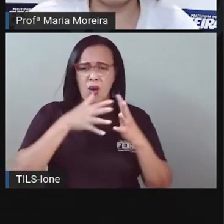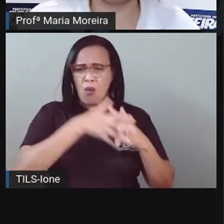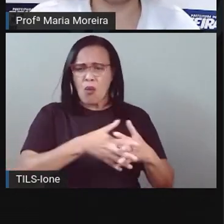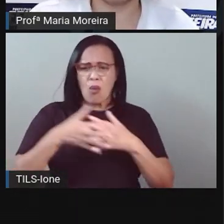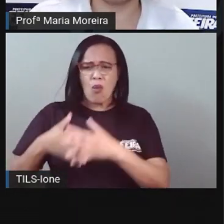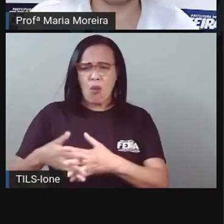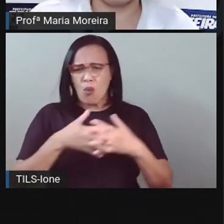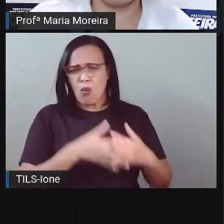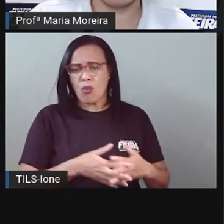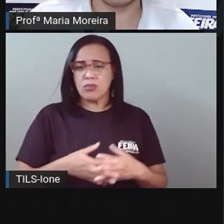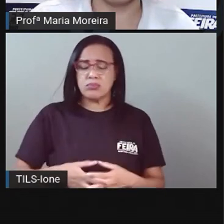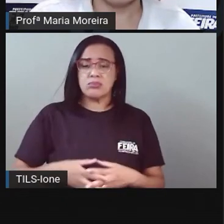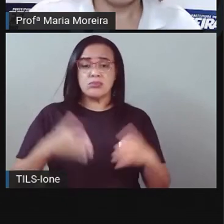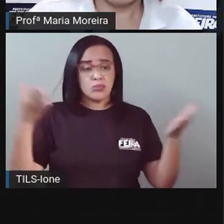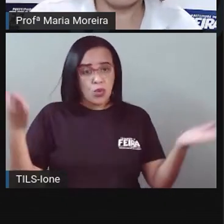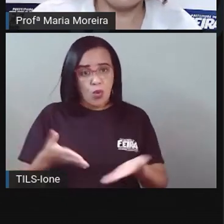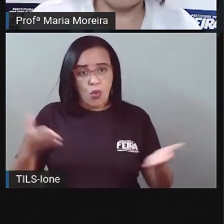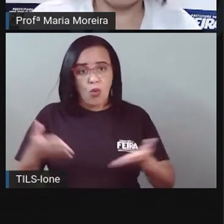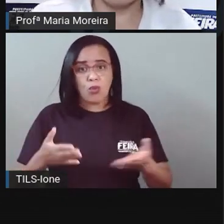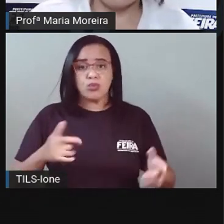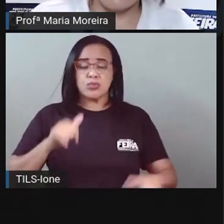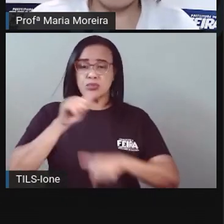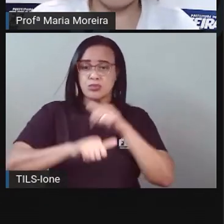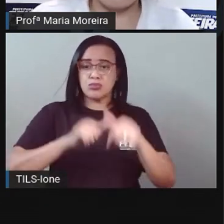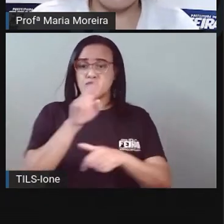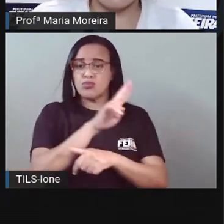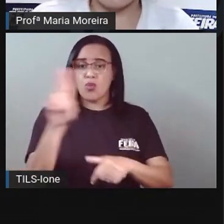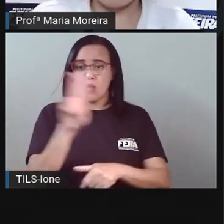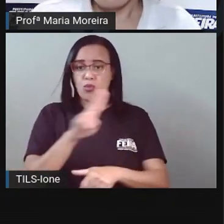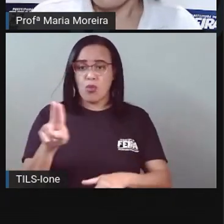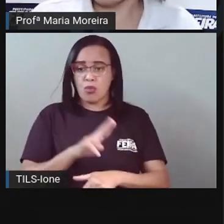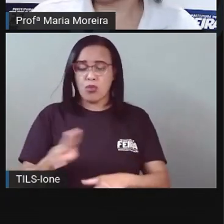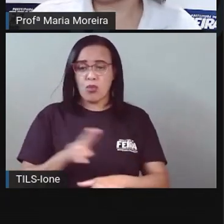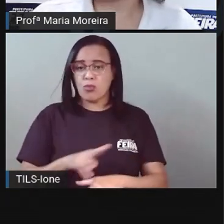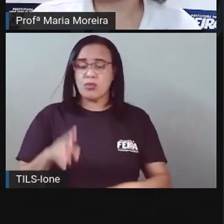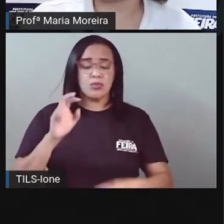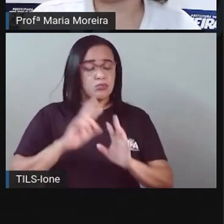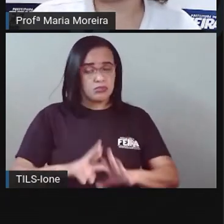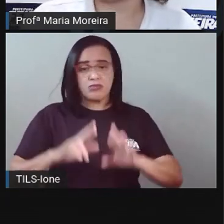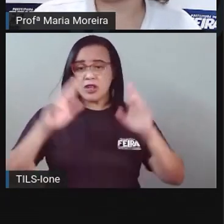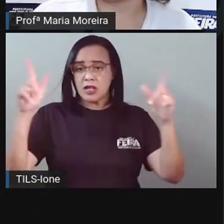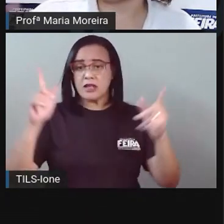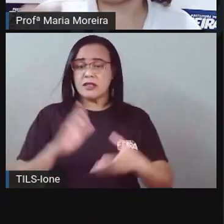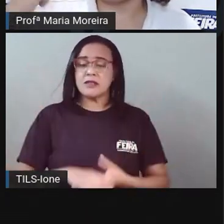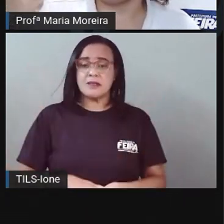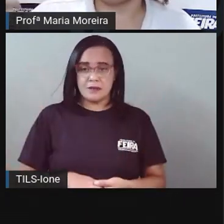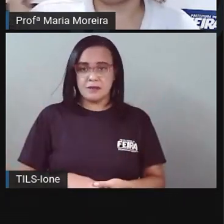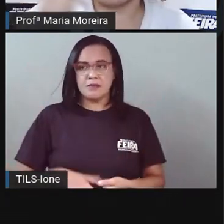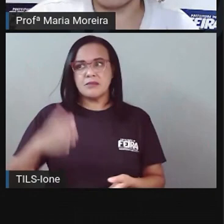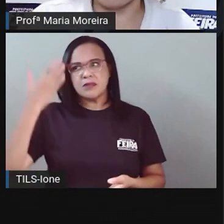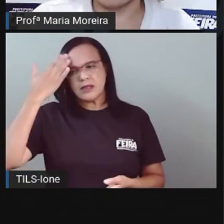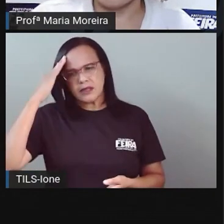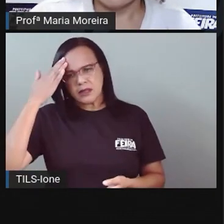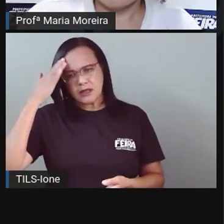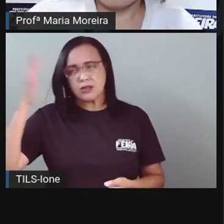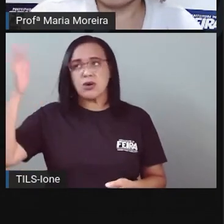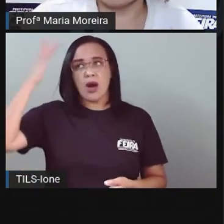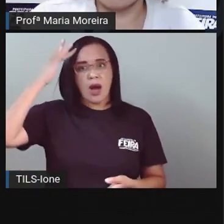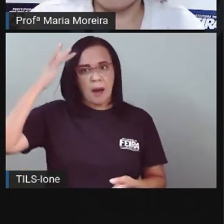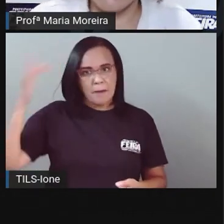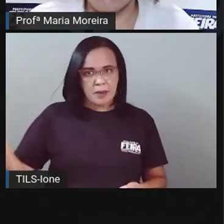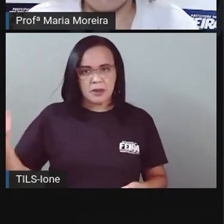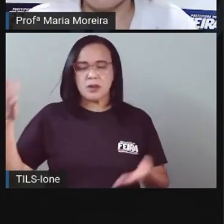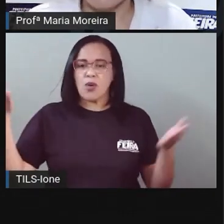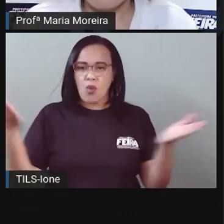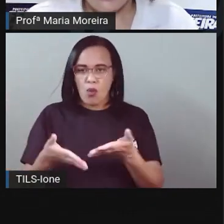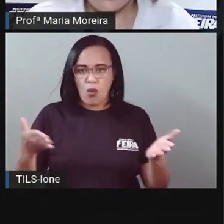um monte de nomes diferentes. Cada hora é uma coisa. Ela já tinha entendido que o amanhã vira hoje depois que